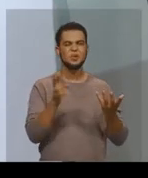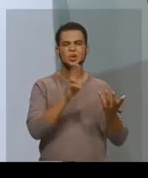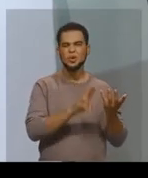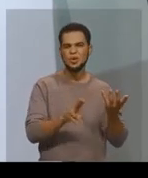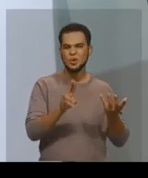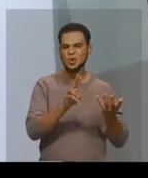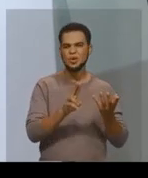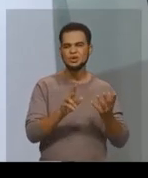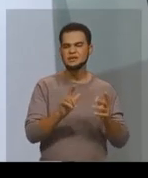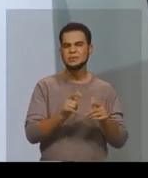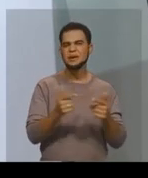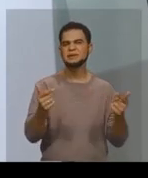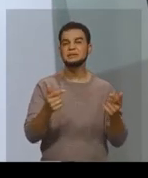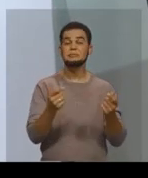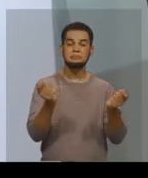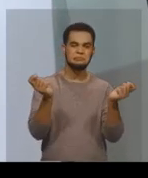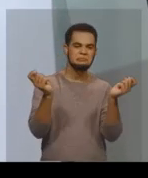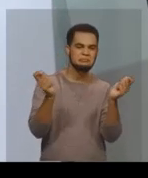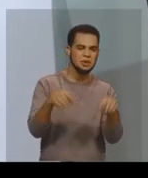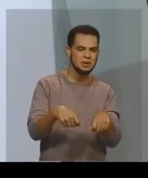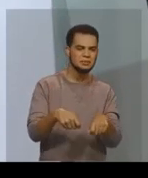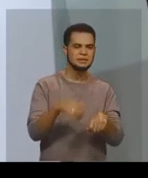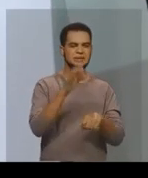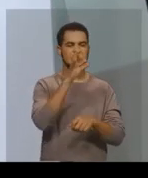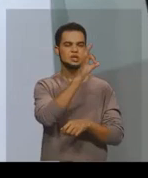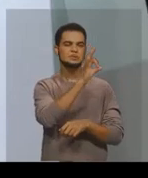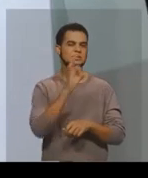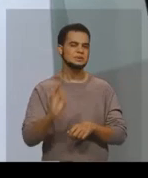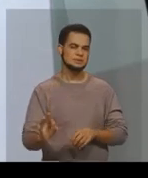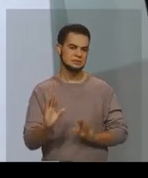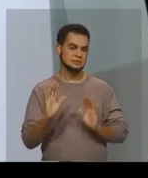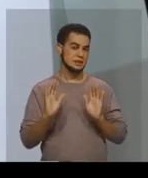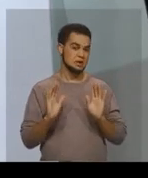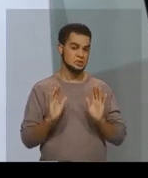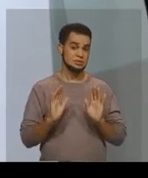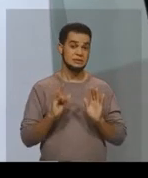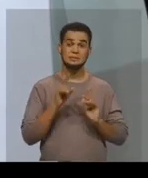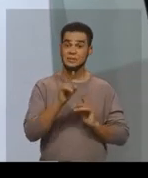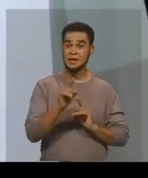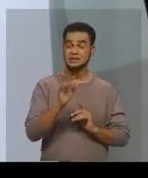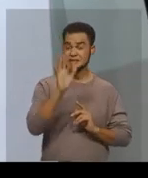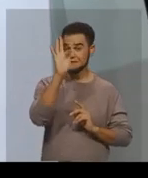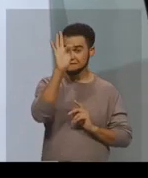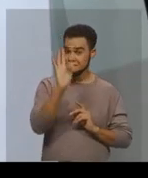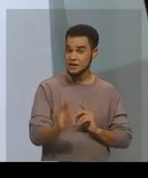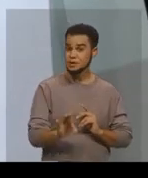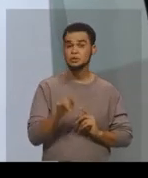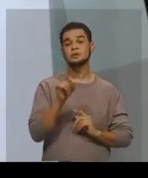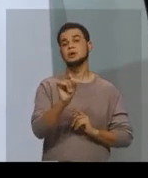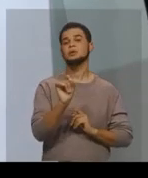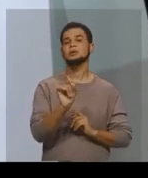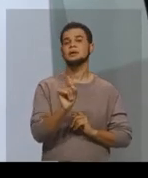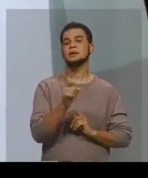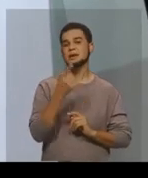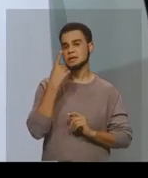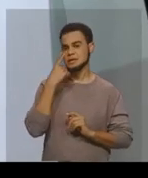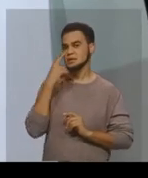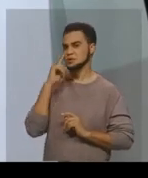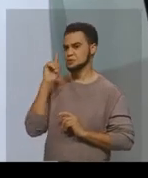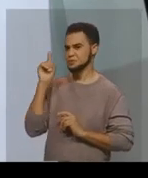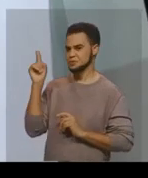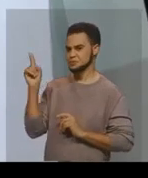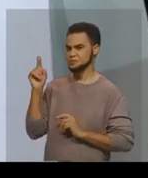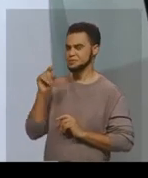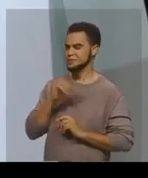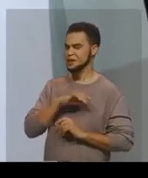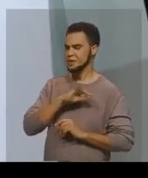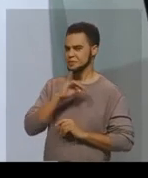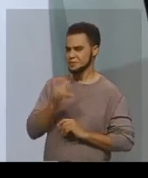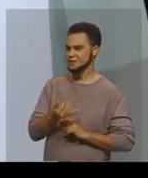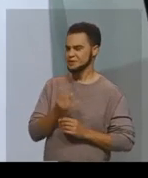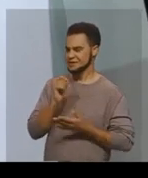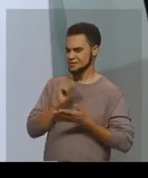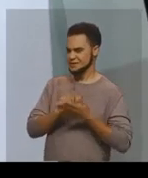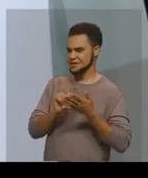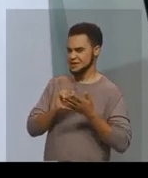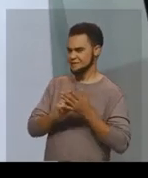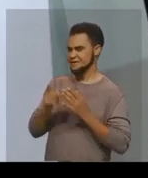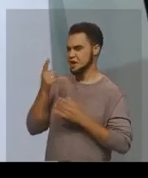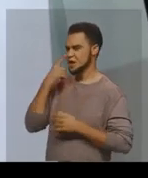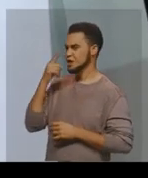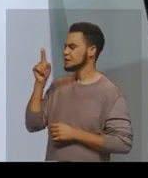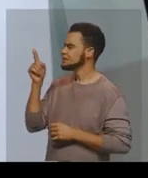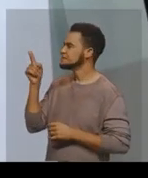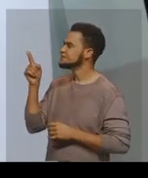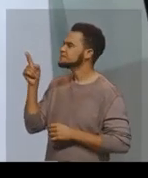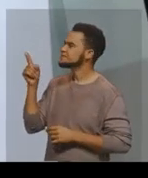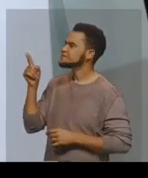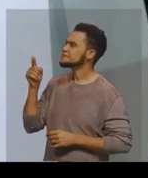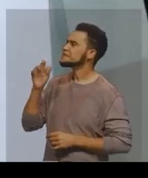envolvendo probabilidade. Então tá, olha só. O fatorial é esse aqui, né? Vou aproveitar e escrever isso aqui. Fatorial